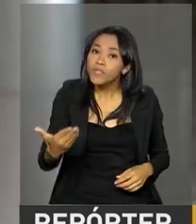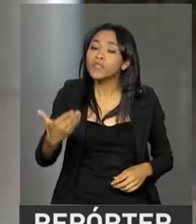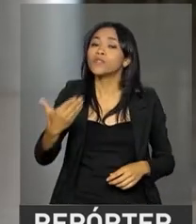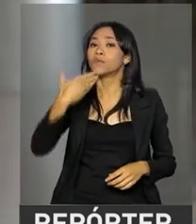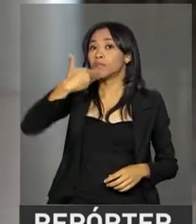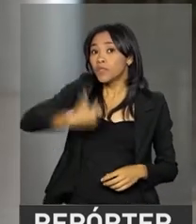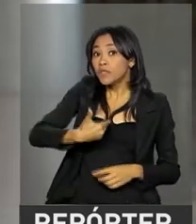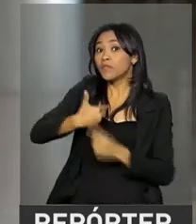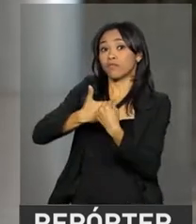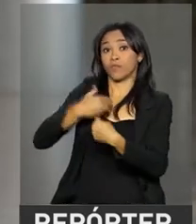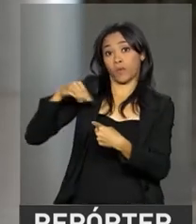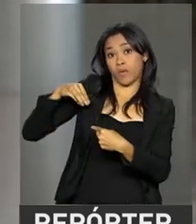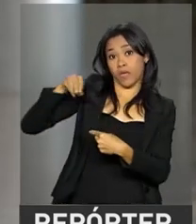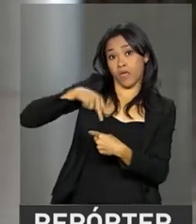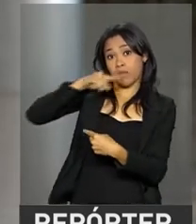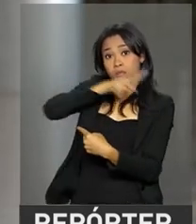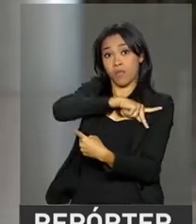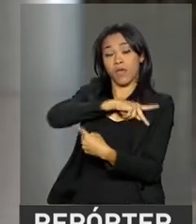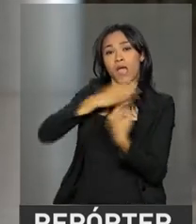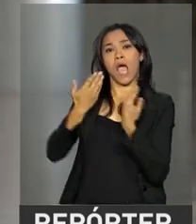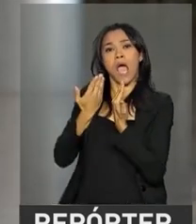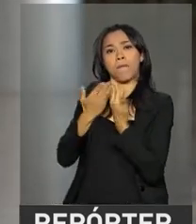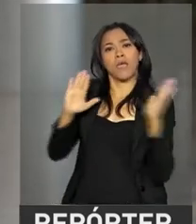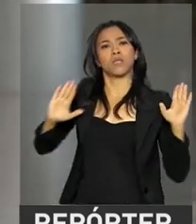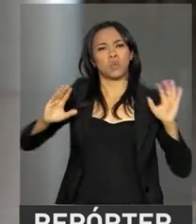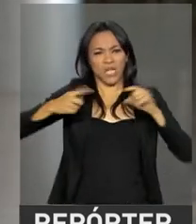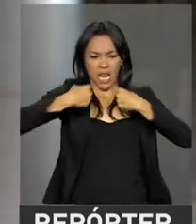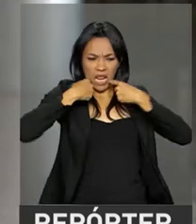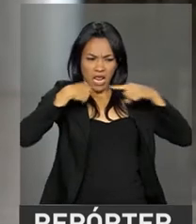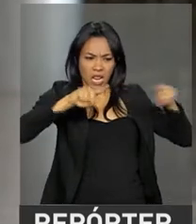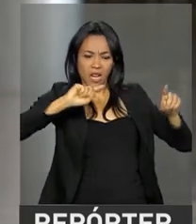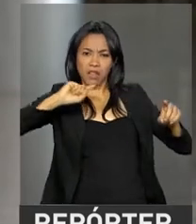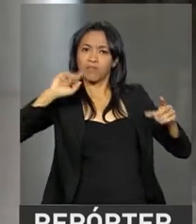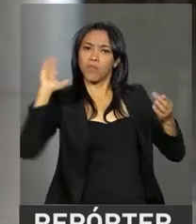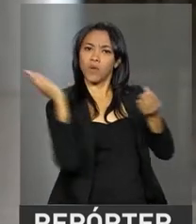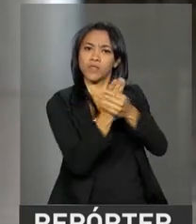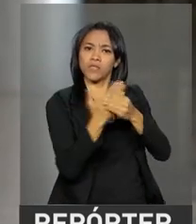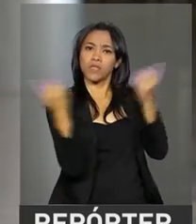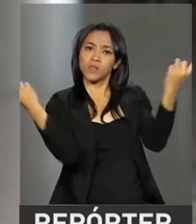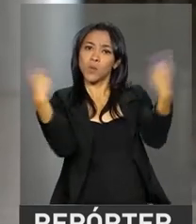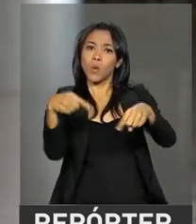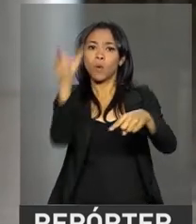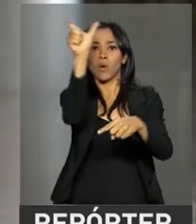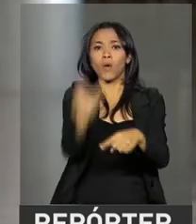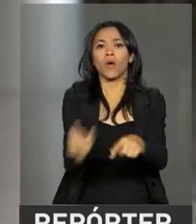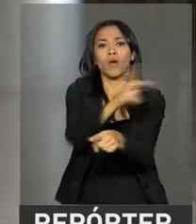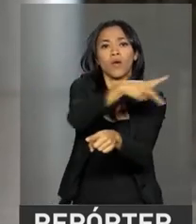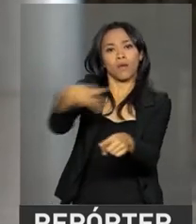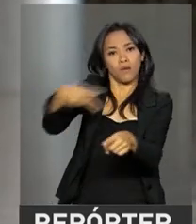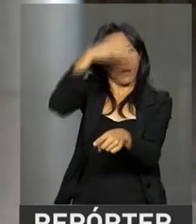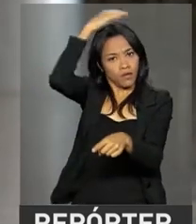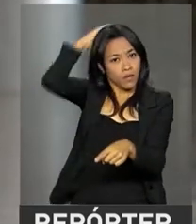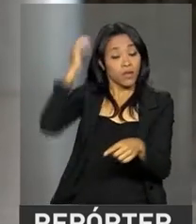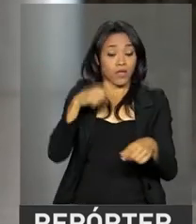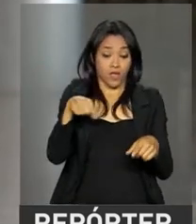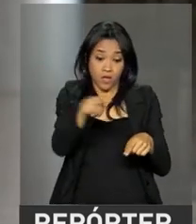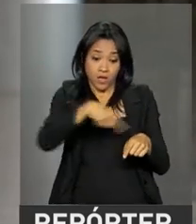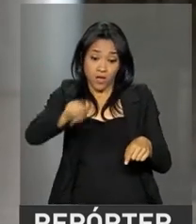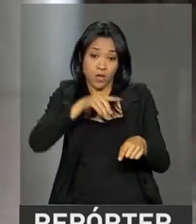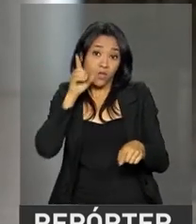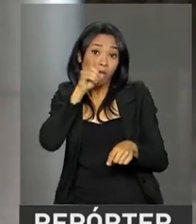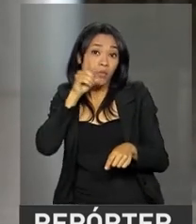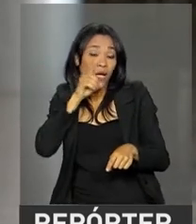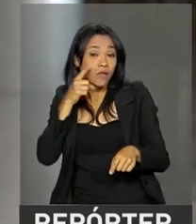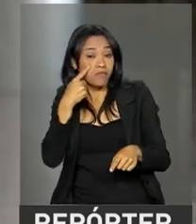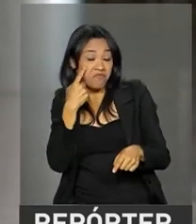que solicita a abertura de denúncia contra o presidente michel temer os deputados vão decidir se autoriza o envio